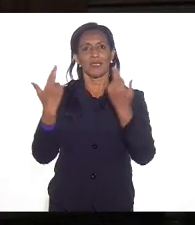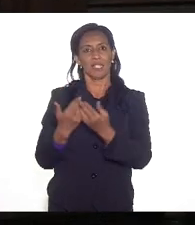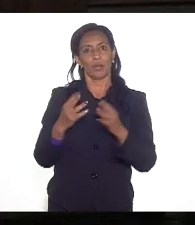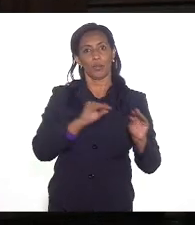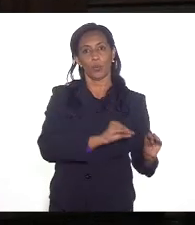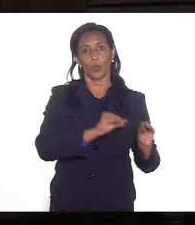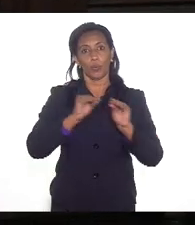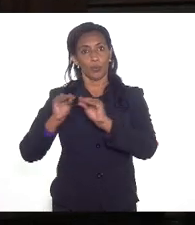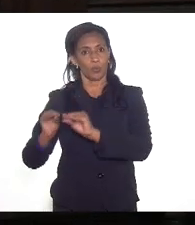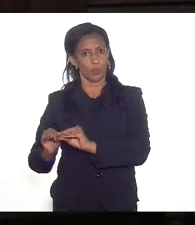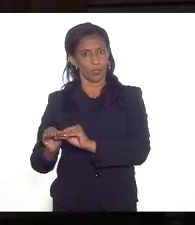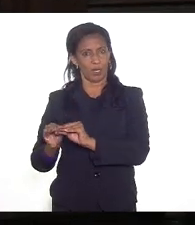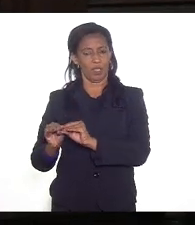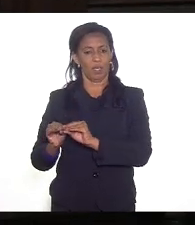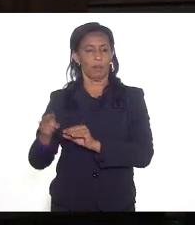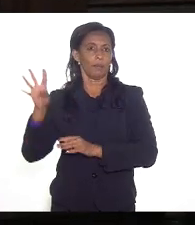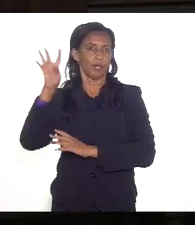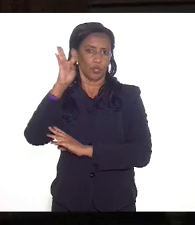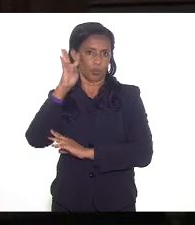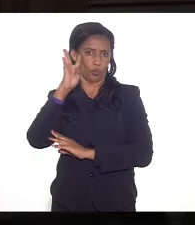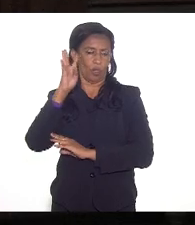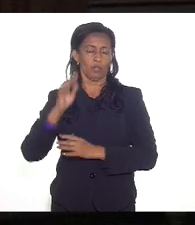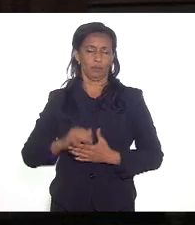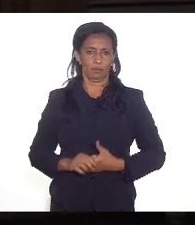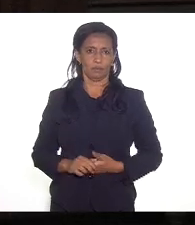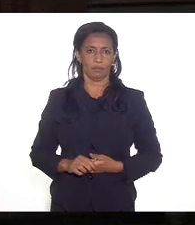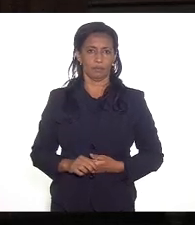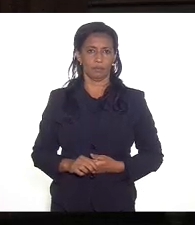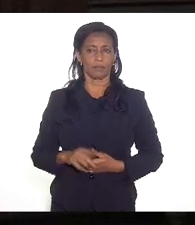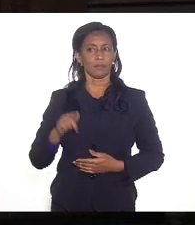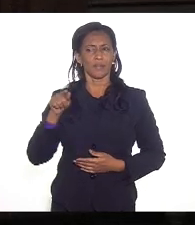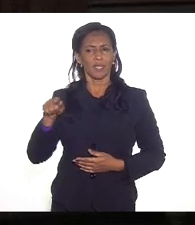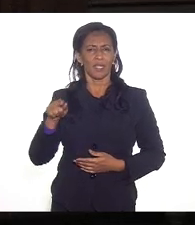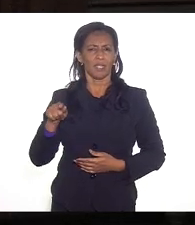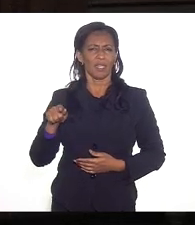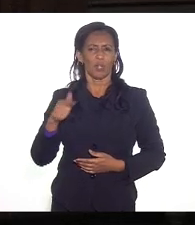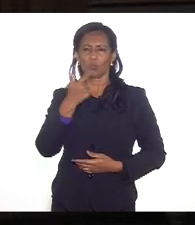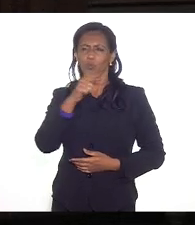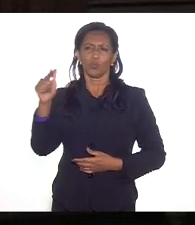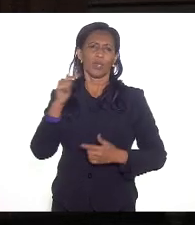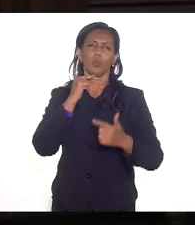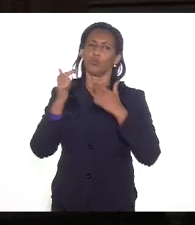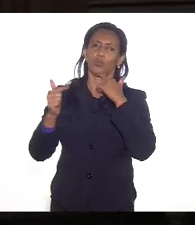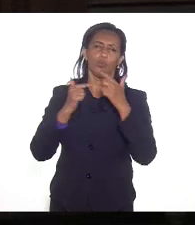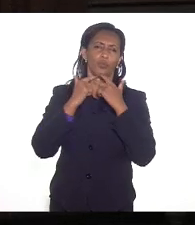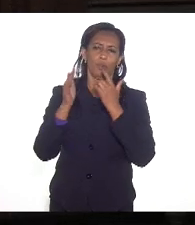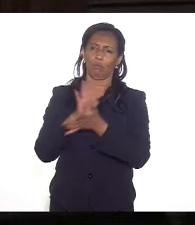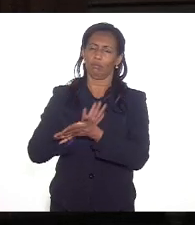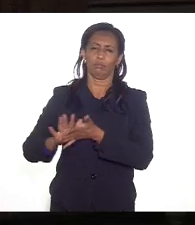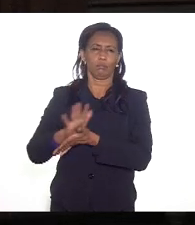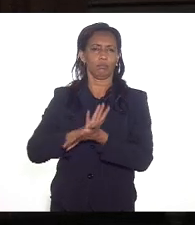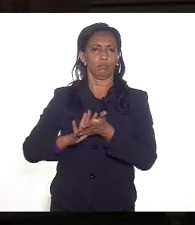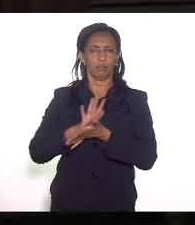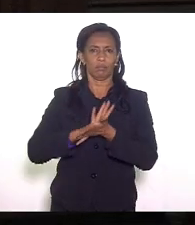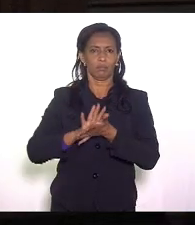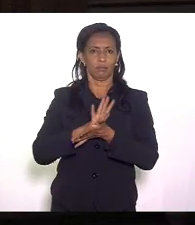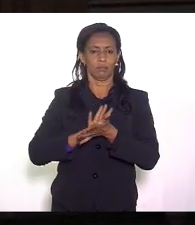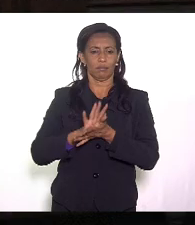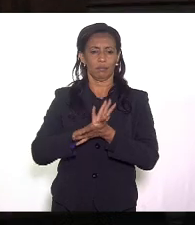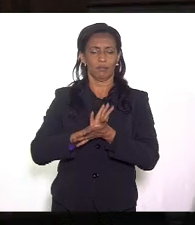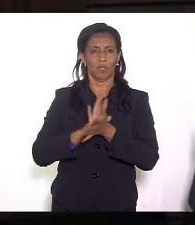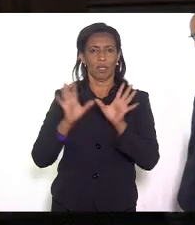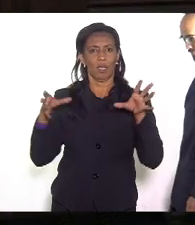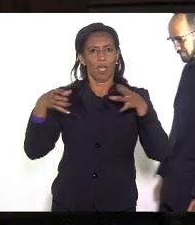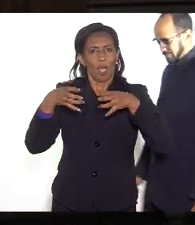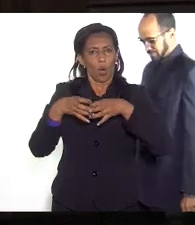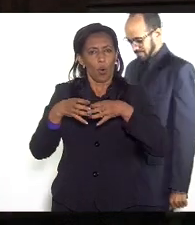deslocaram para quarta-feira a e é sem dúvida nenhuma E aí